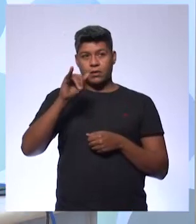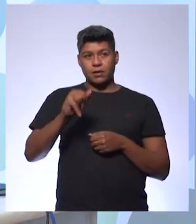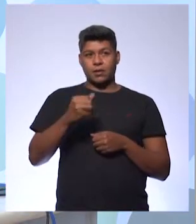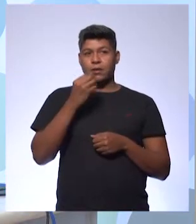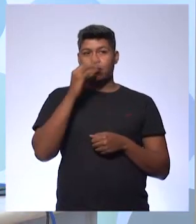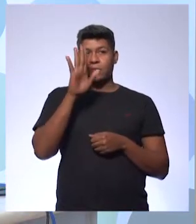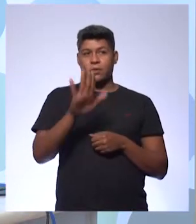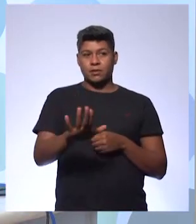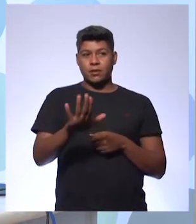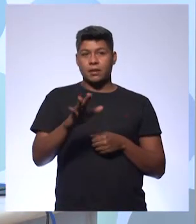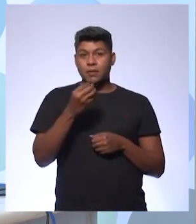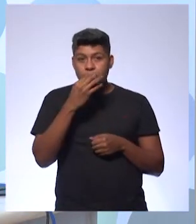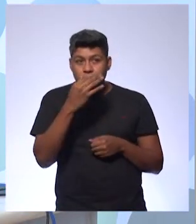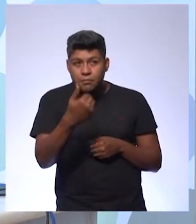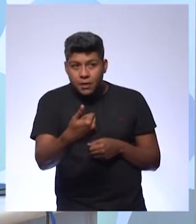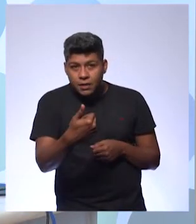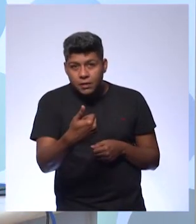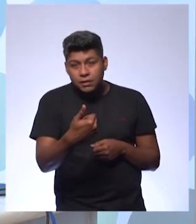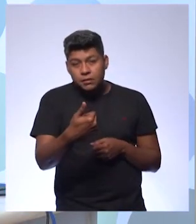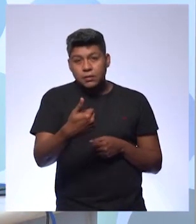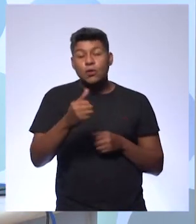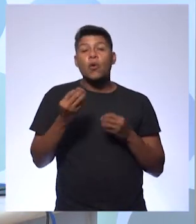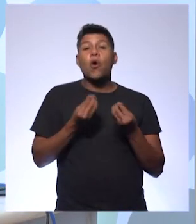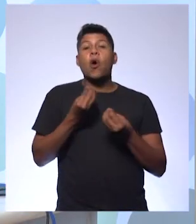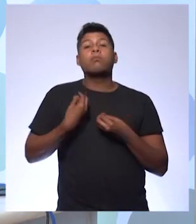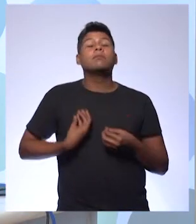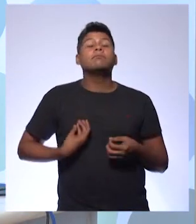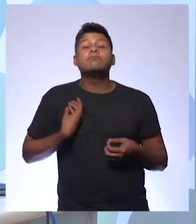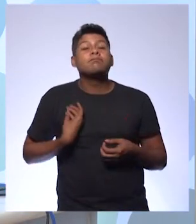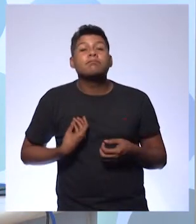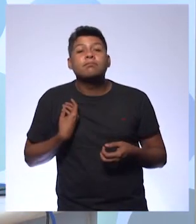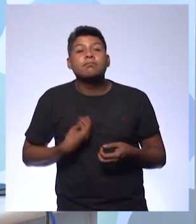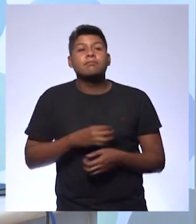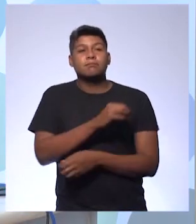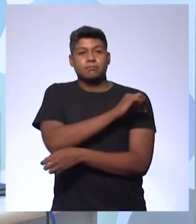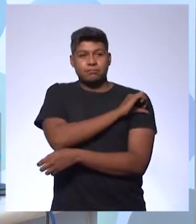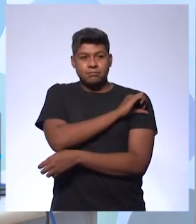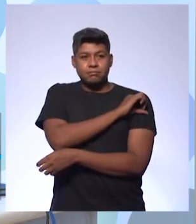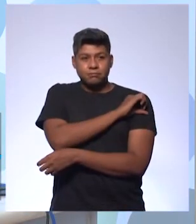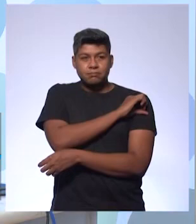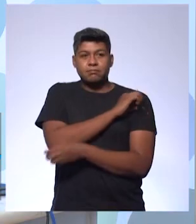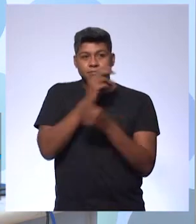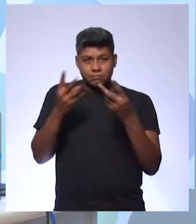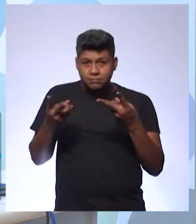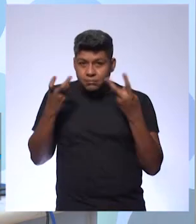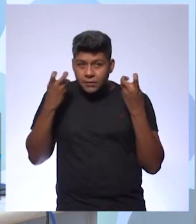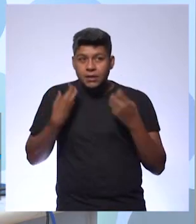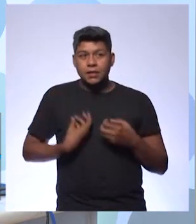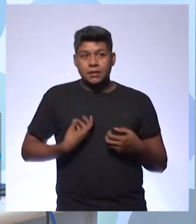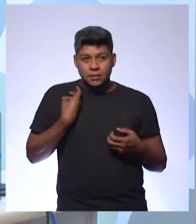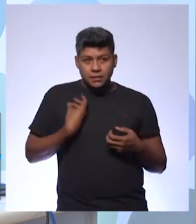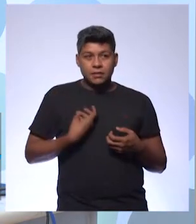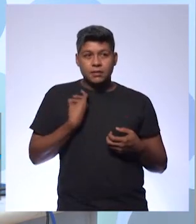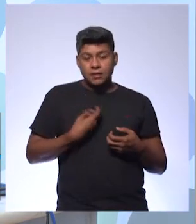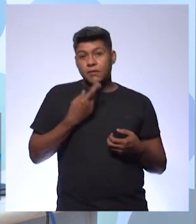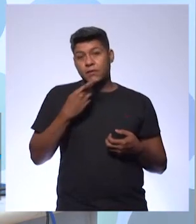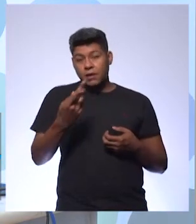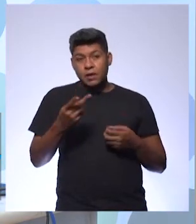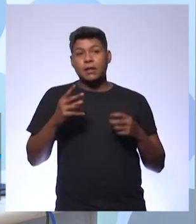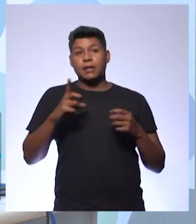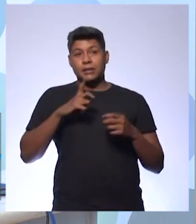tarde, Ideia. Tudo bem, gente? bom? Como é que vocês estão, nono ano? Ó, como vocês perceberam, eu bem disse, nós